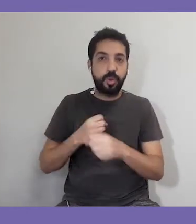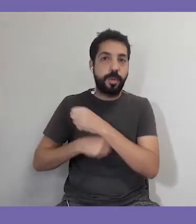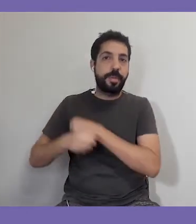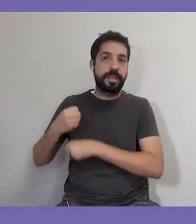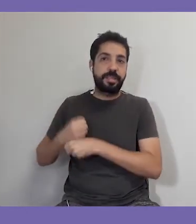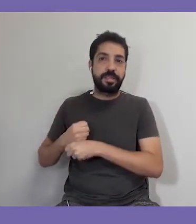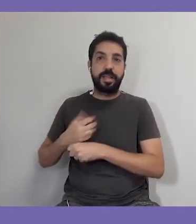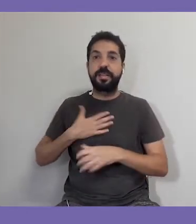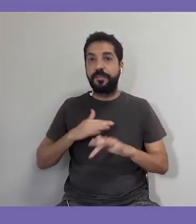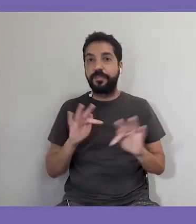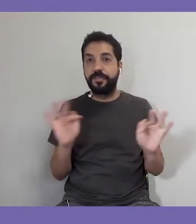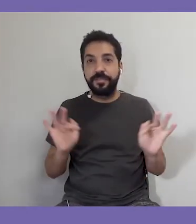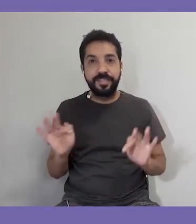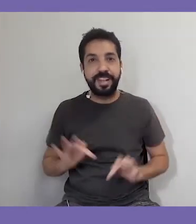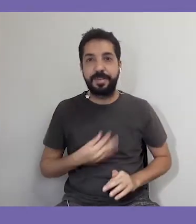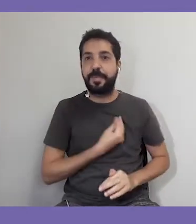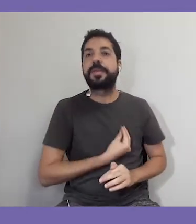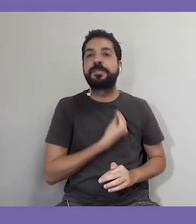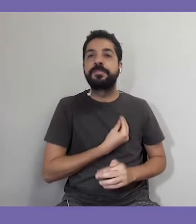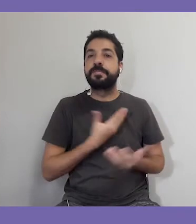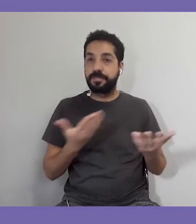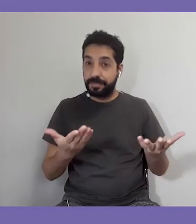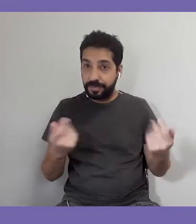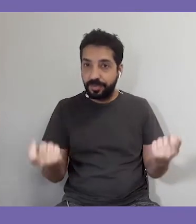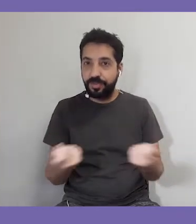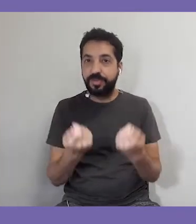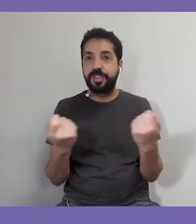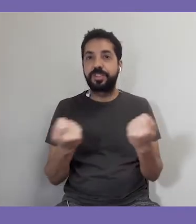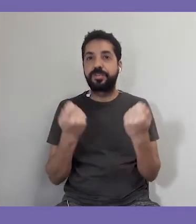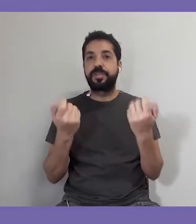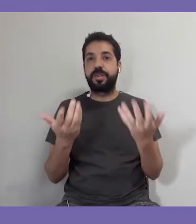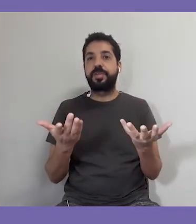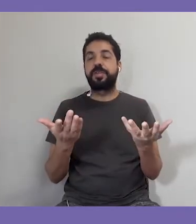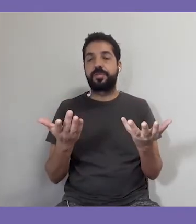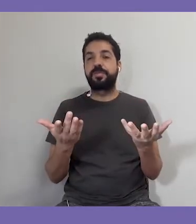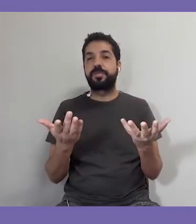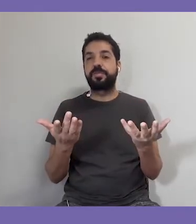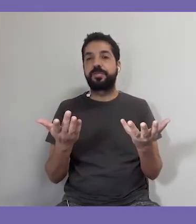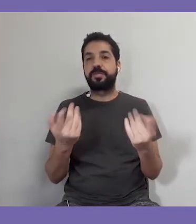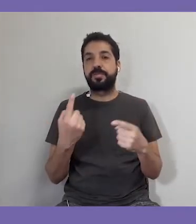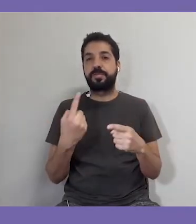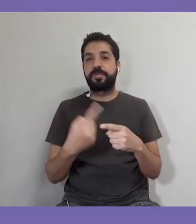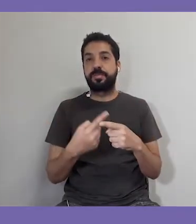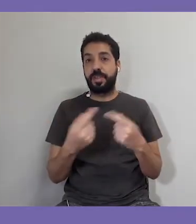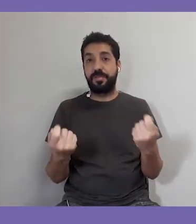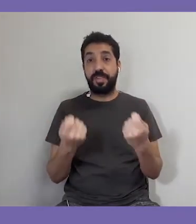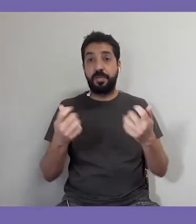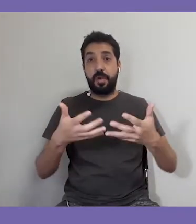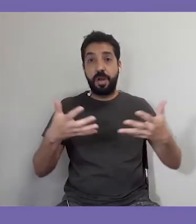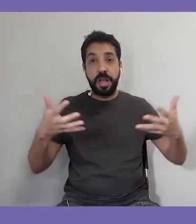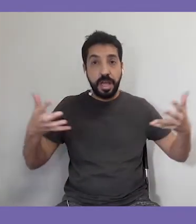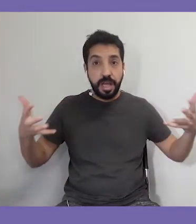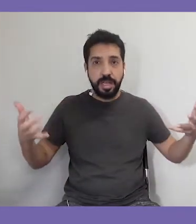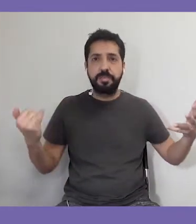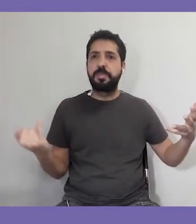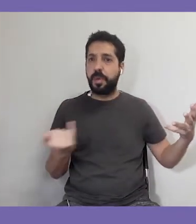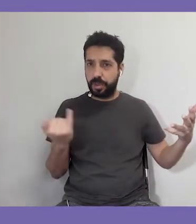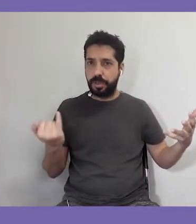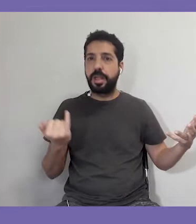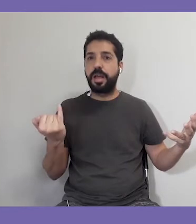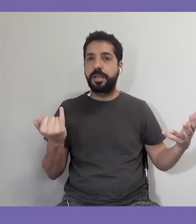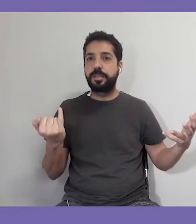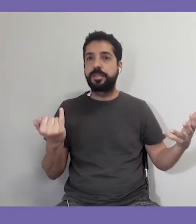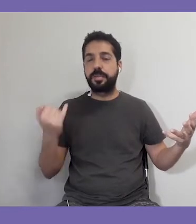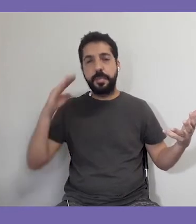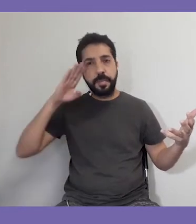ano passado. E, assim, a gente ficou muito feliz de ter participado desse festival, assim, porque a gente é um festival grande, né, com